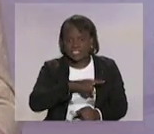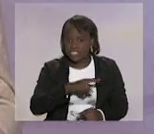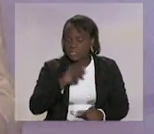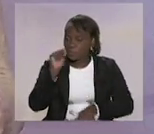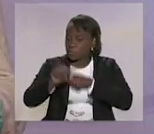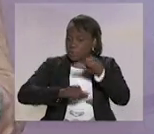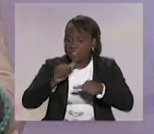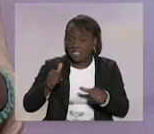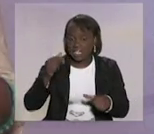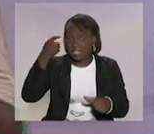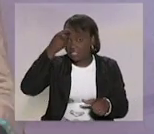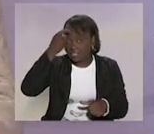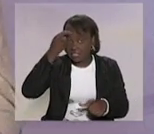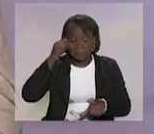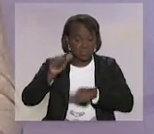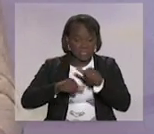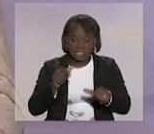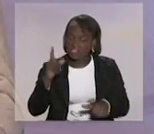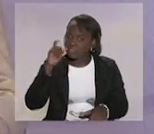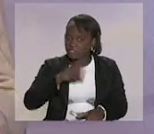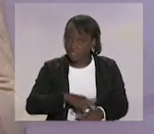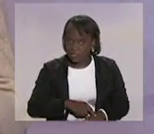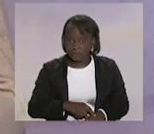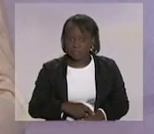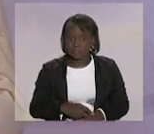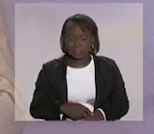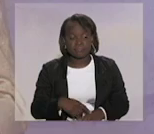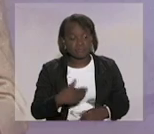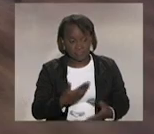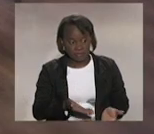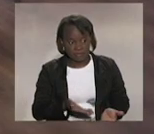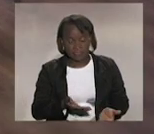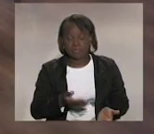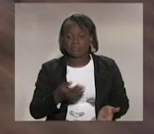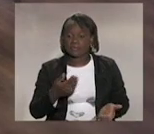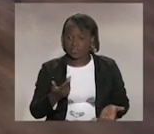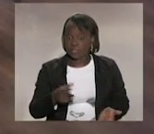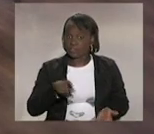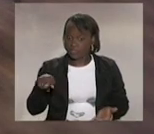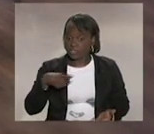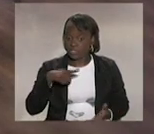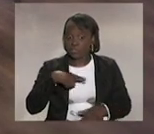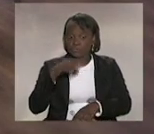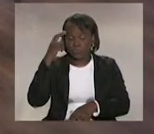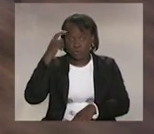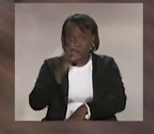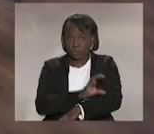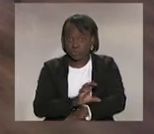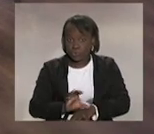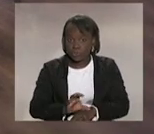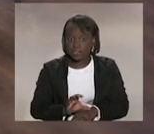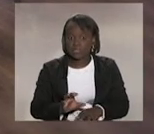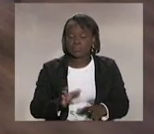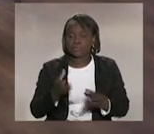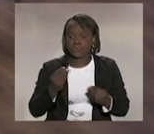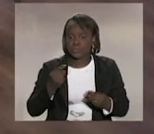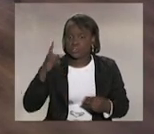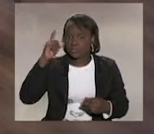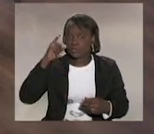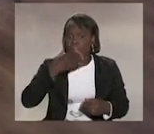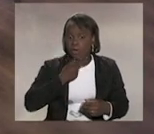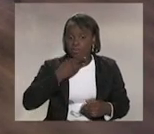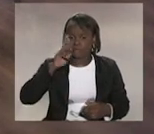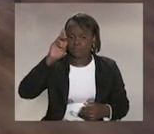difícil refazer, reconstruir certos conceitos. Não é, Bruna? A gente tem uma cultura